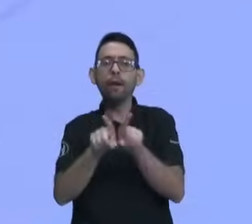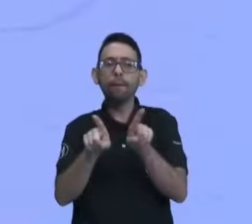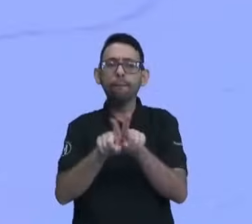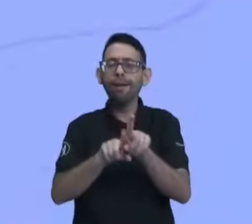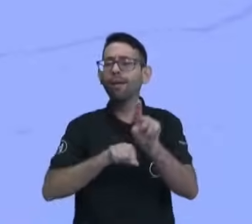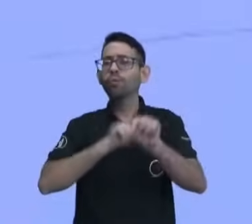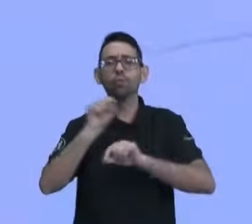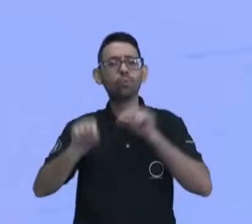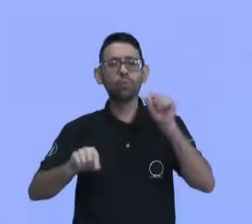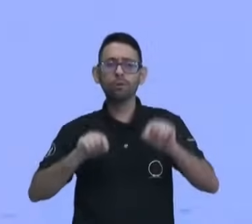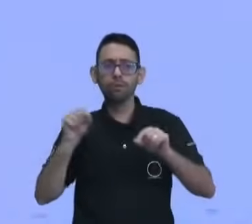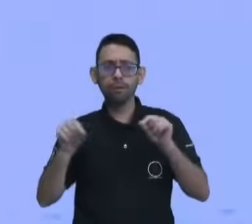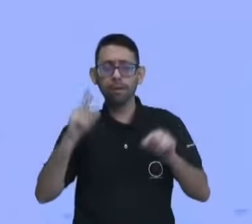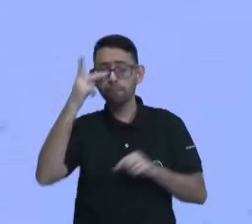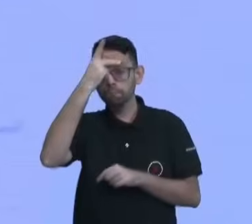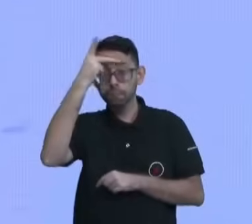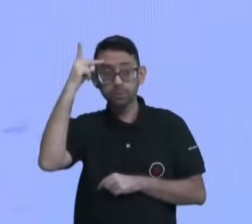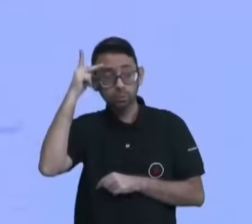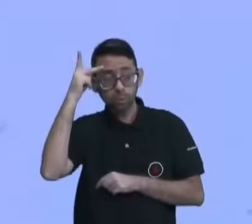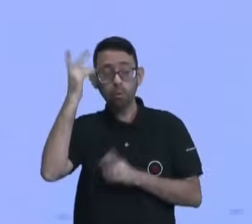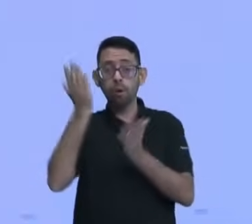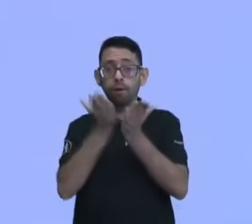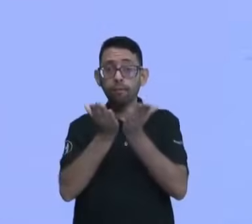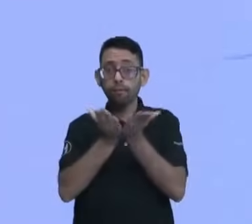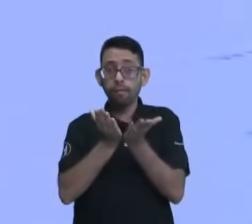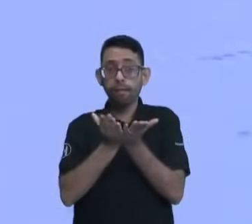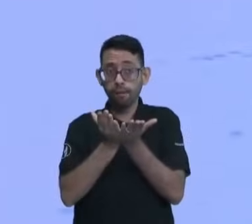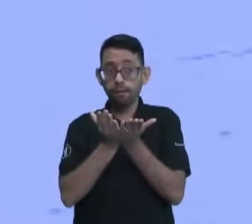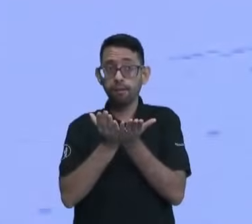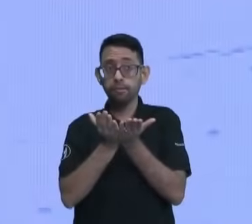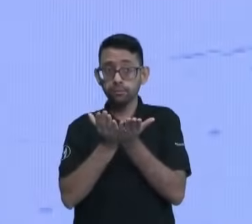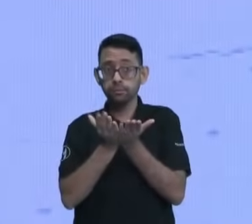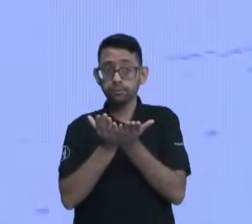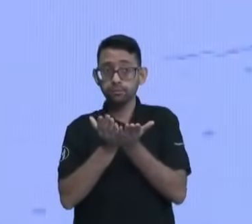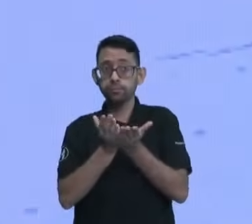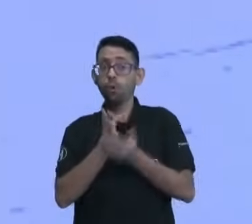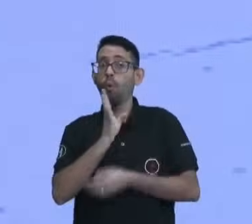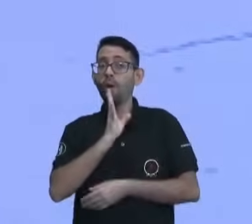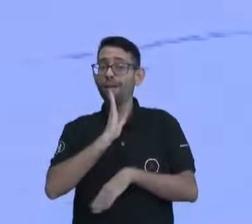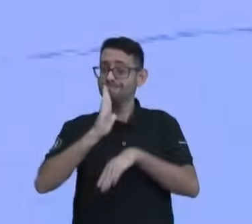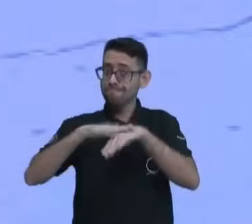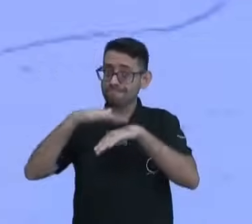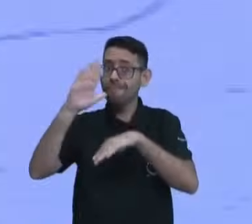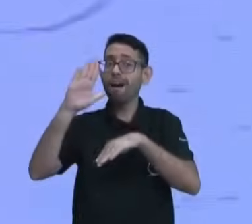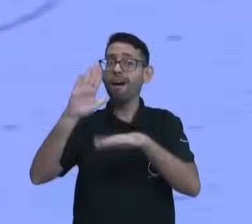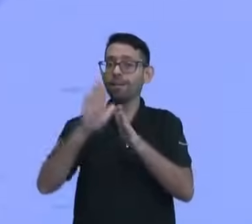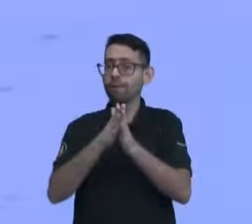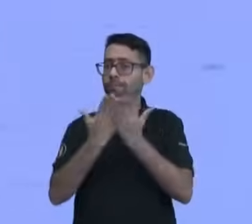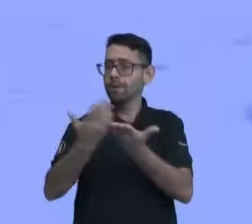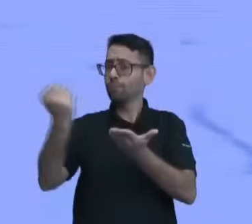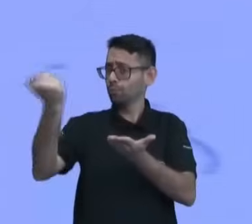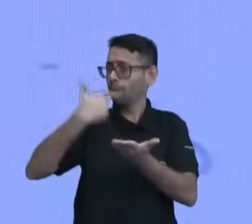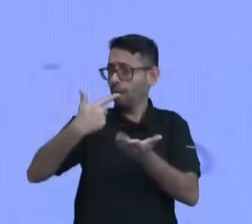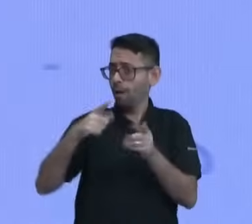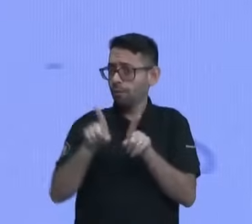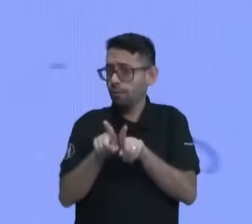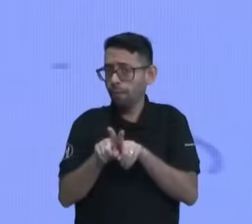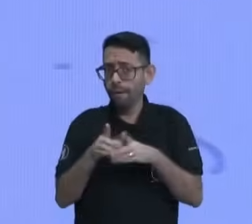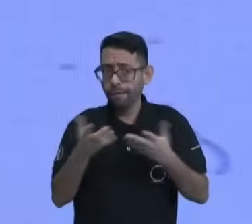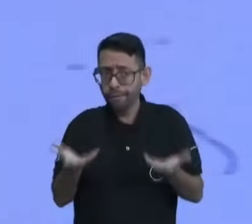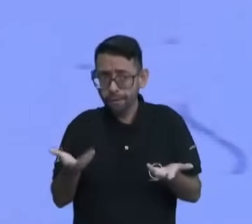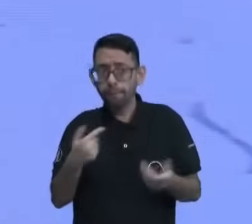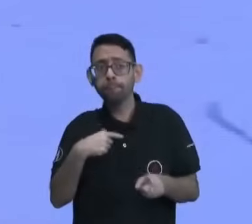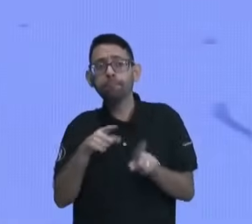crentes ovelhas que conhecem mais a Bíblia do que eu porque ter título de